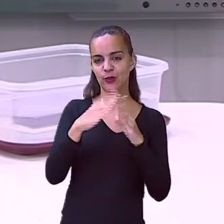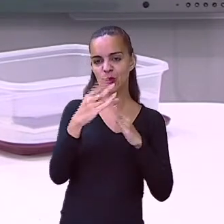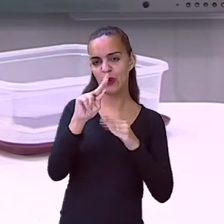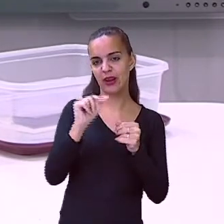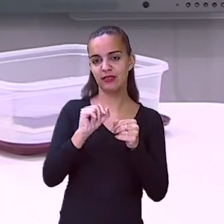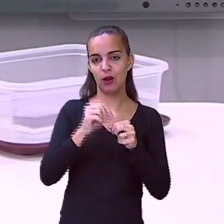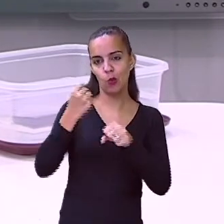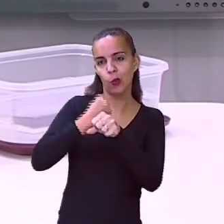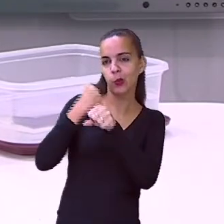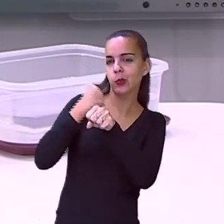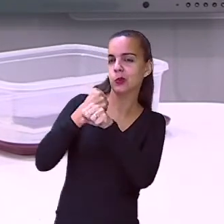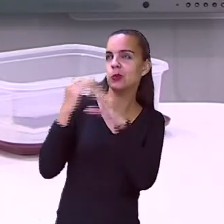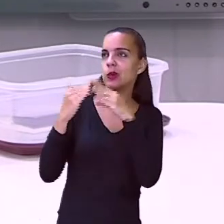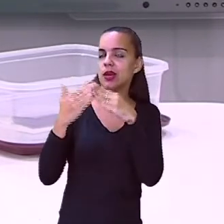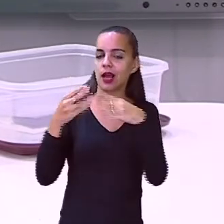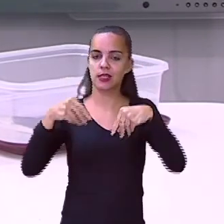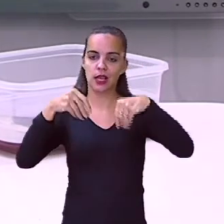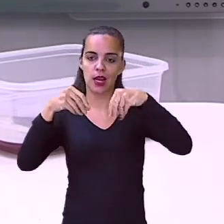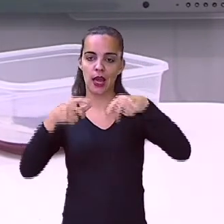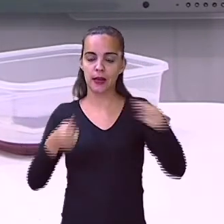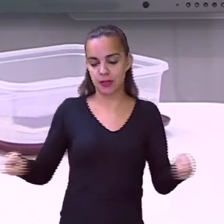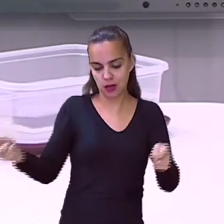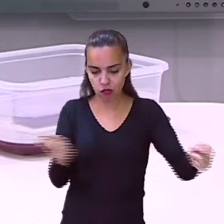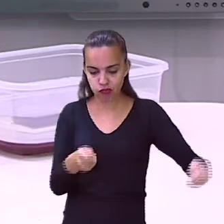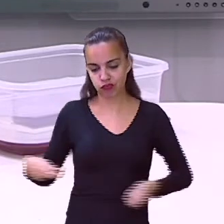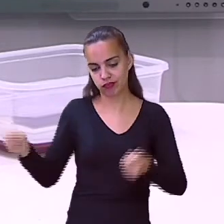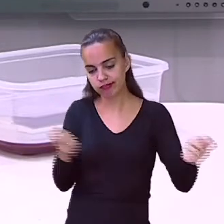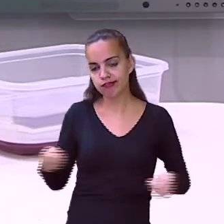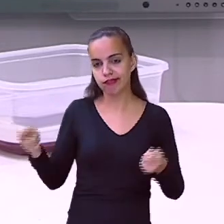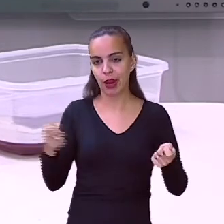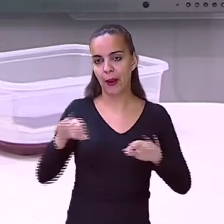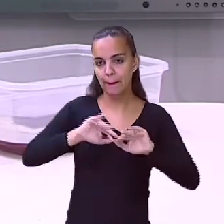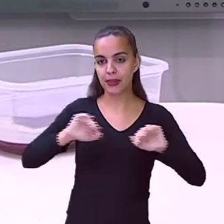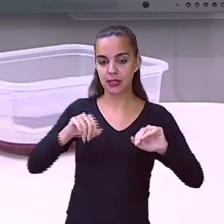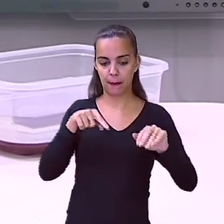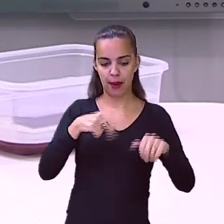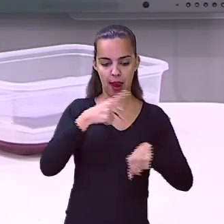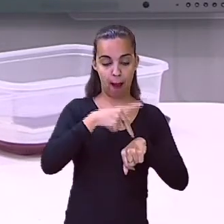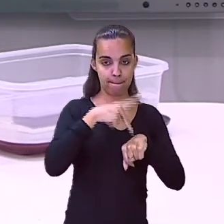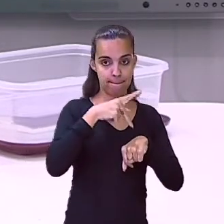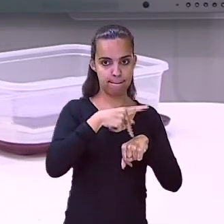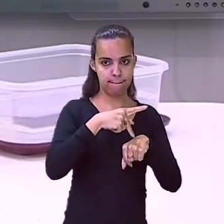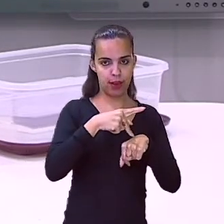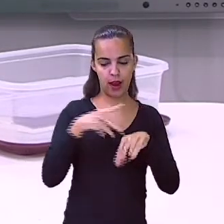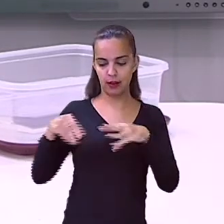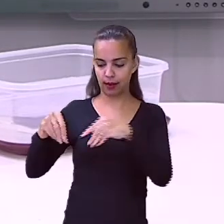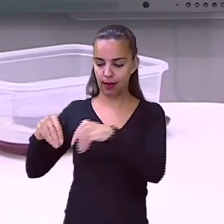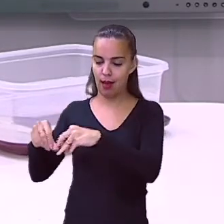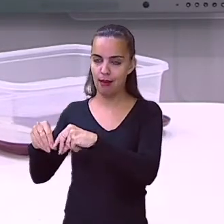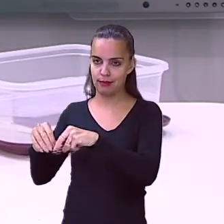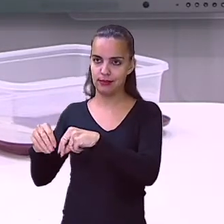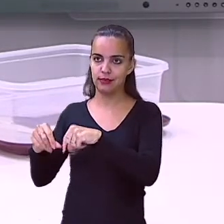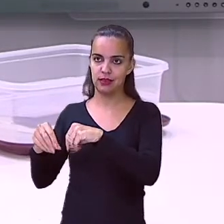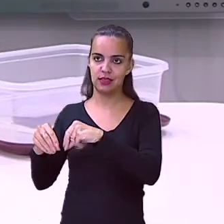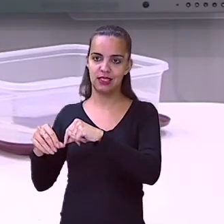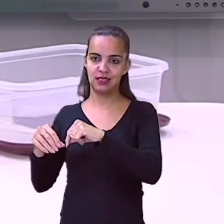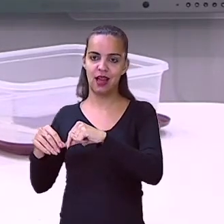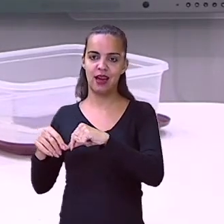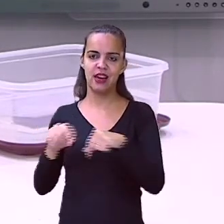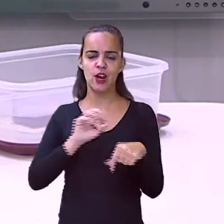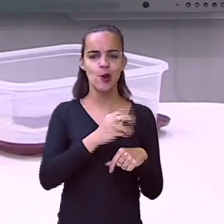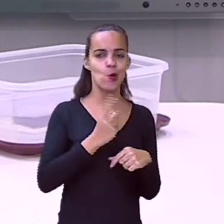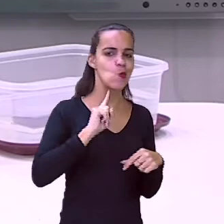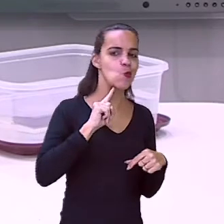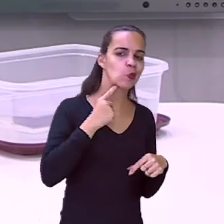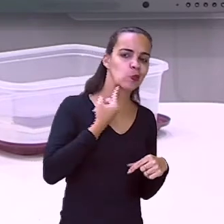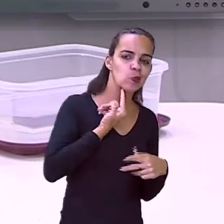peneirada. Eu preciso de uma areia mais fina. Utiliza-se a peneiração. Lá na nossa casa,